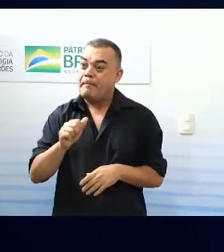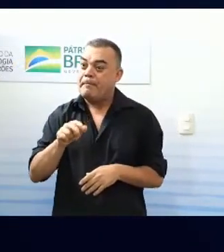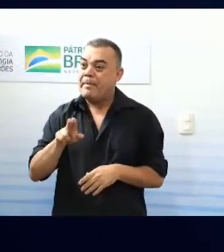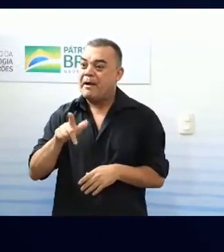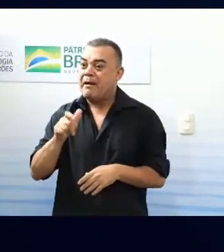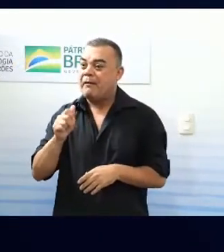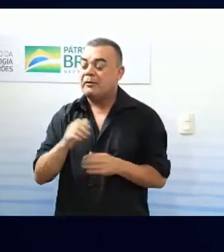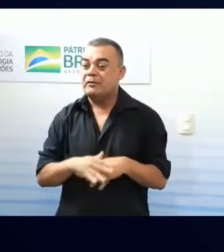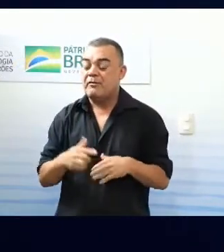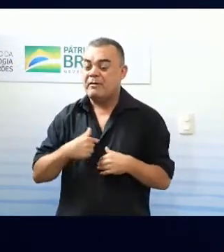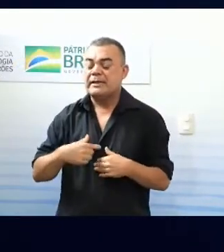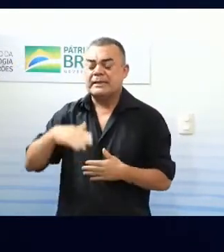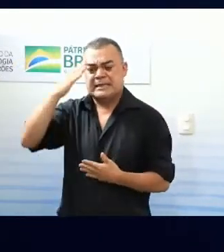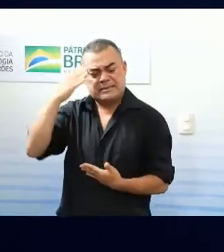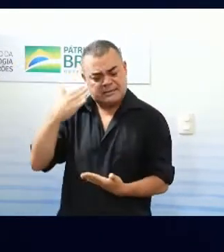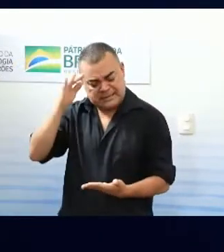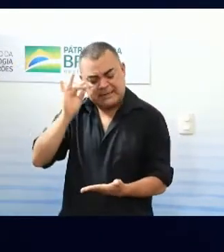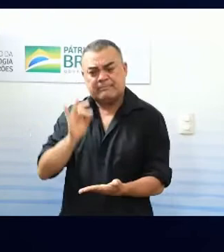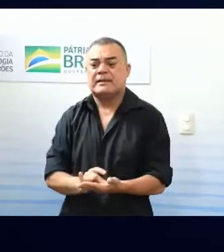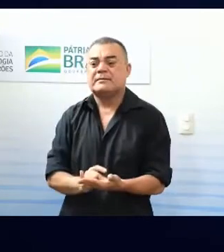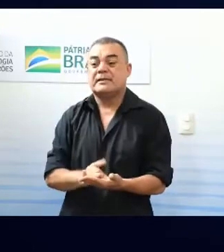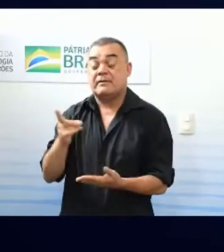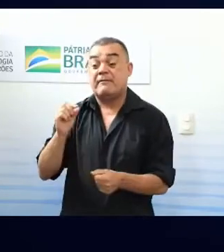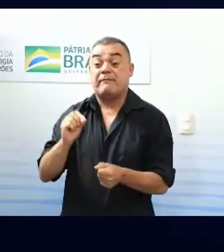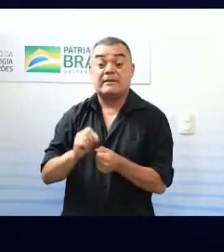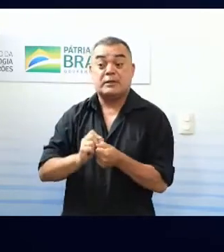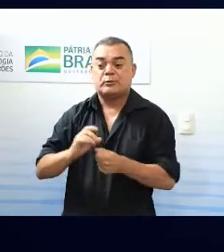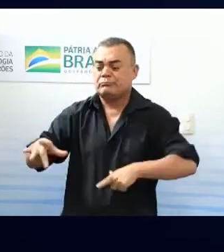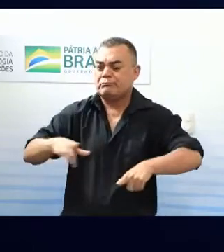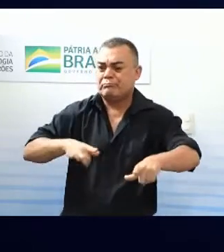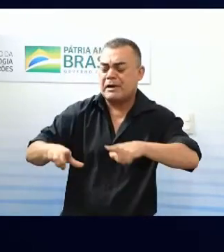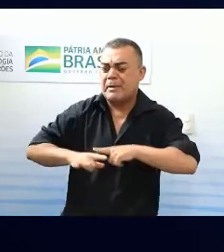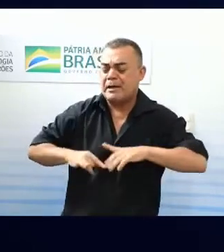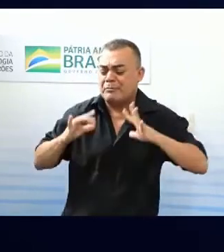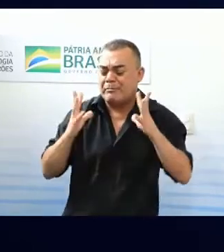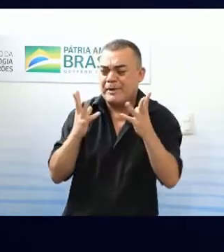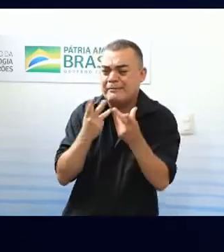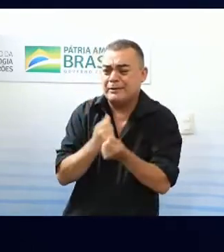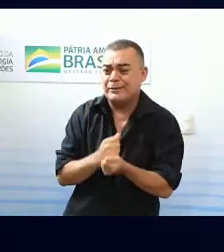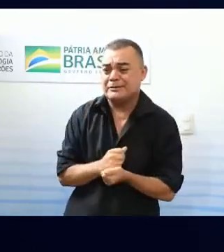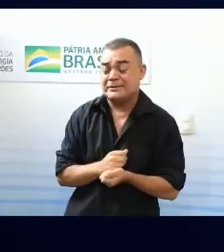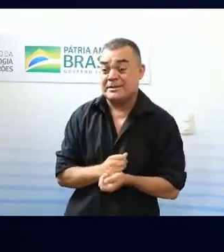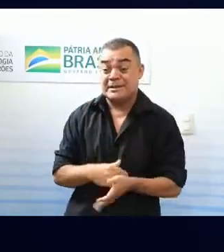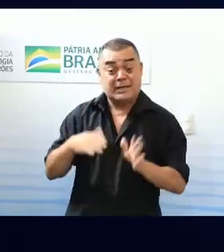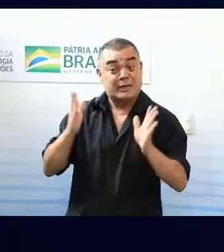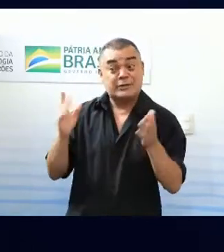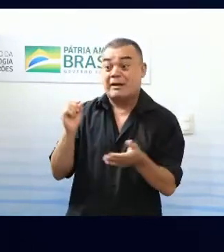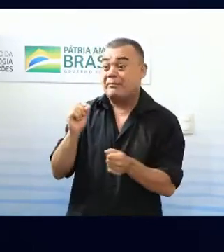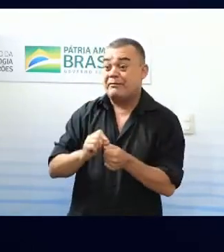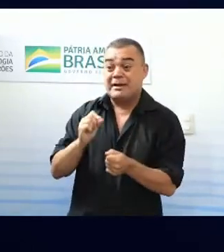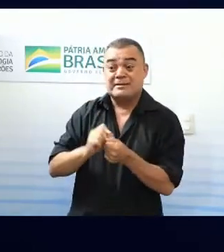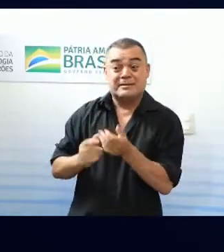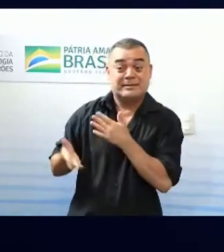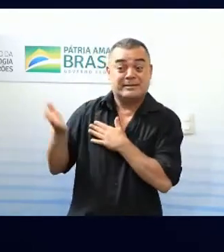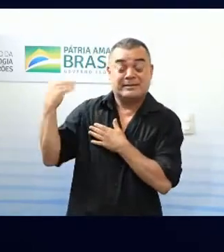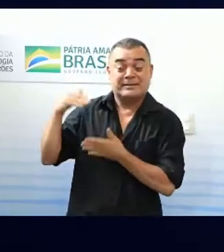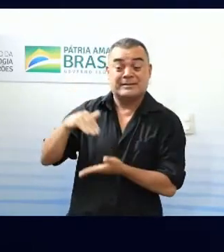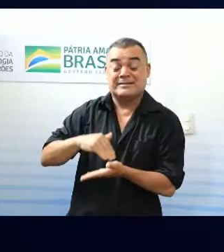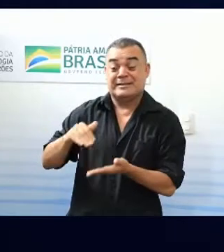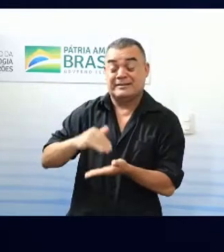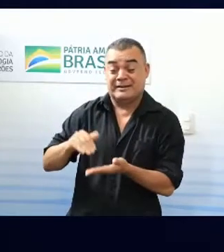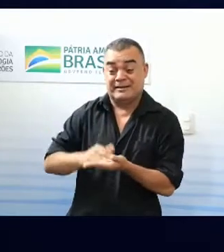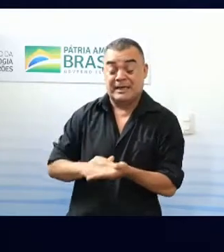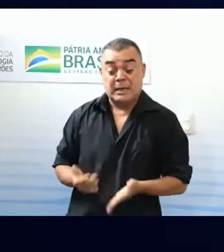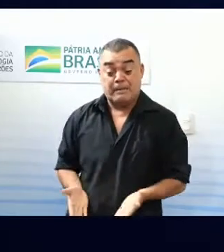magnífico aqui, né? E já fazia no Ministério, na parte da Secretária de Empreendedorismo e Inovação,